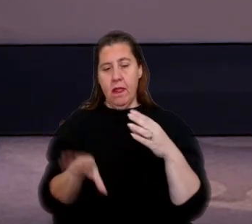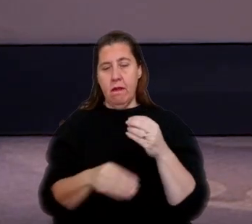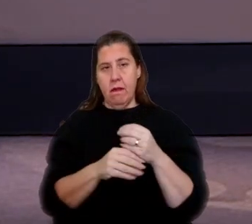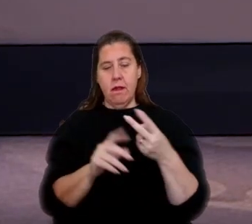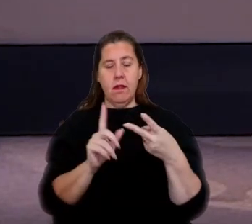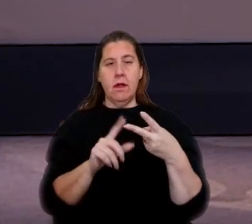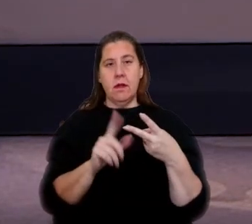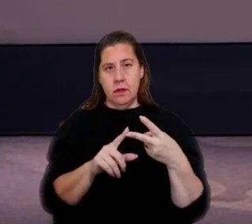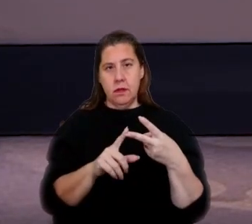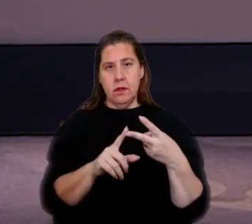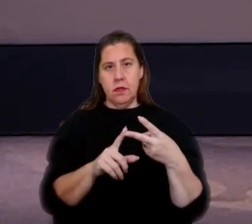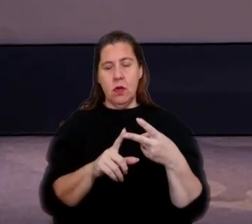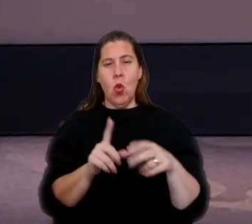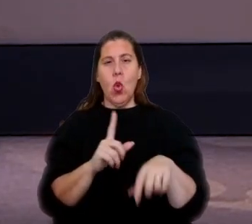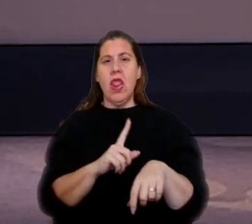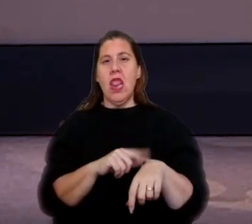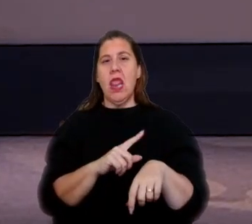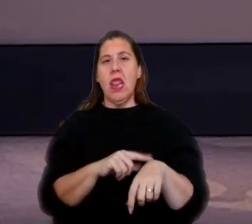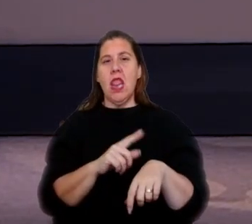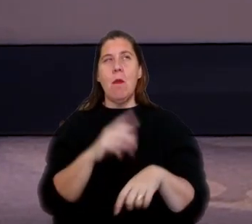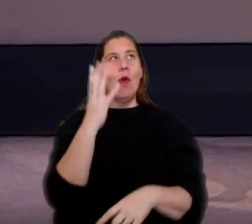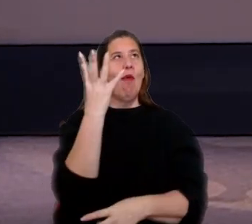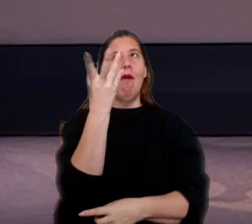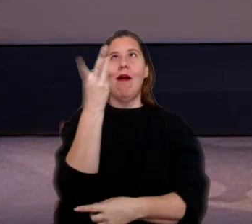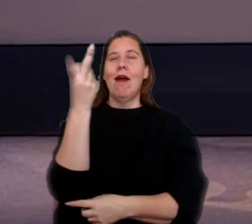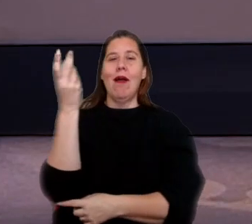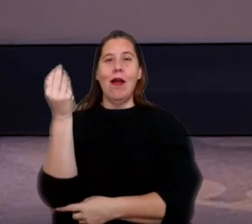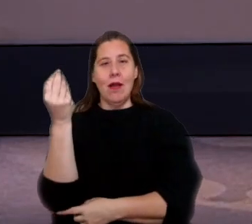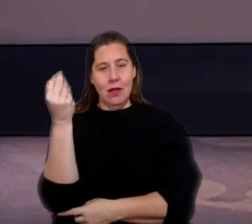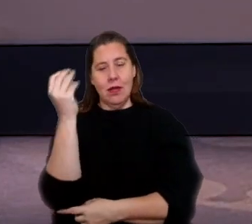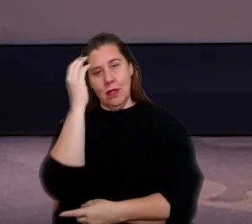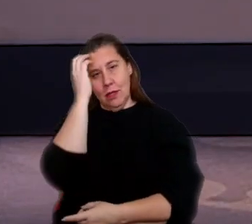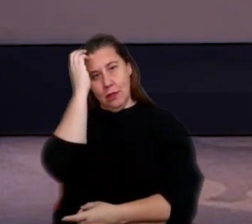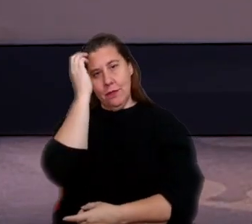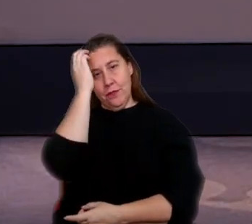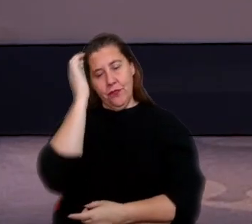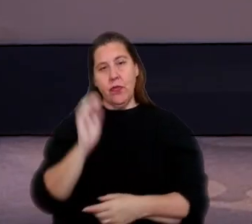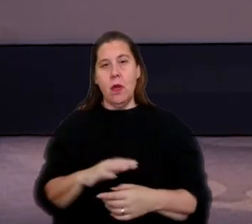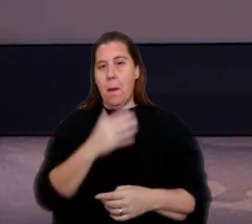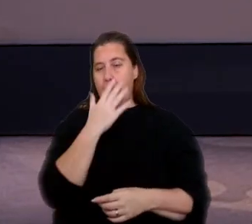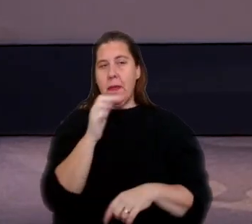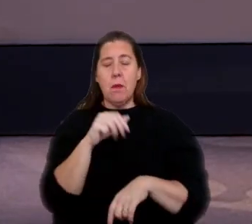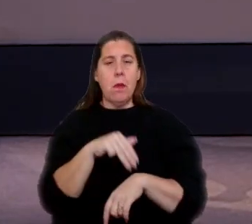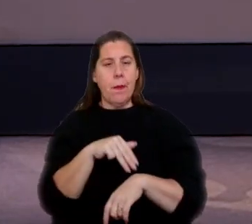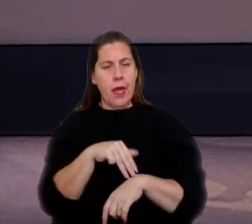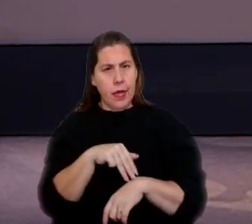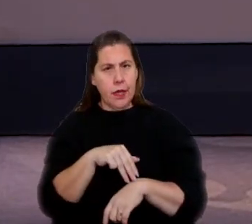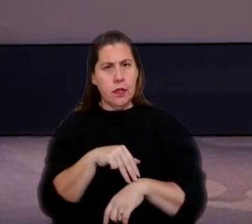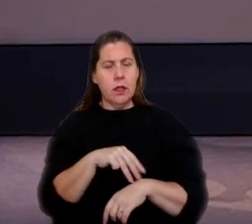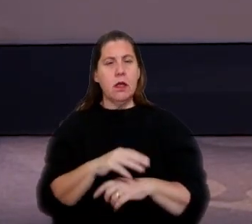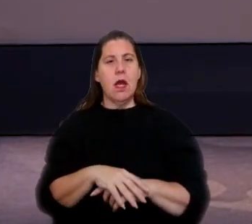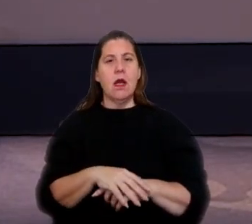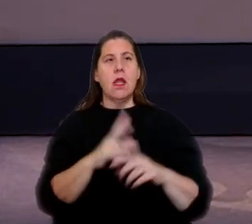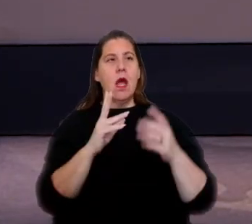comentários que eu queria acrescentar seria a marcação do tempo com as estações, né? Quando um dado